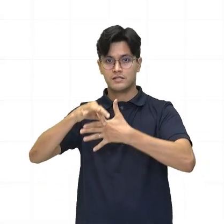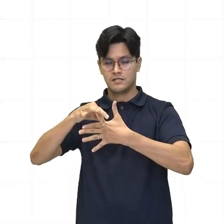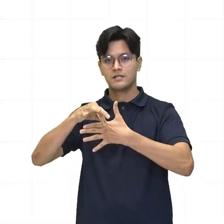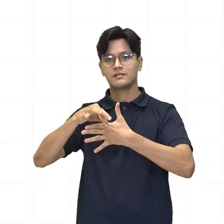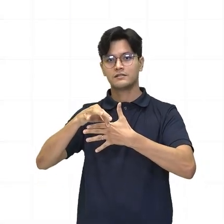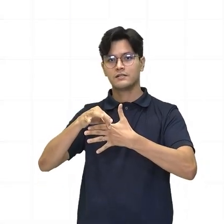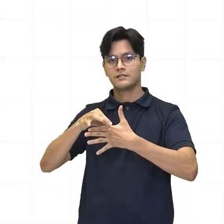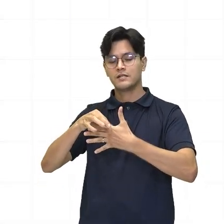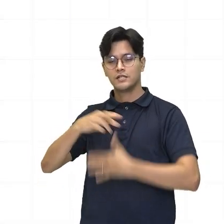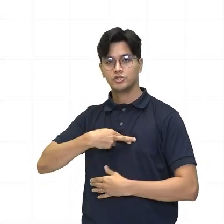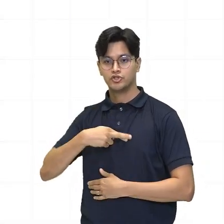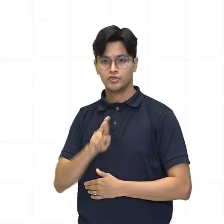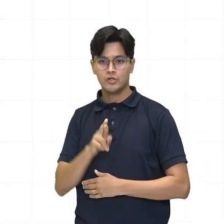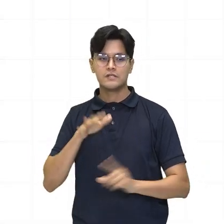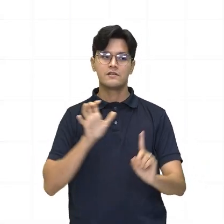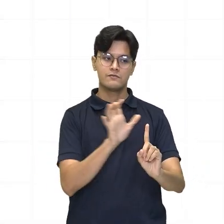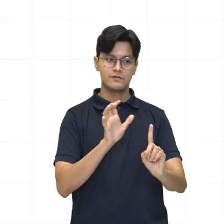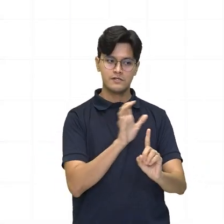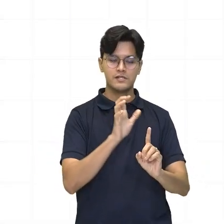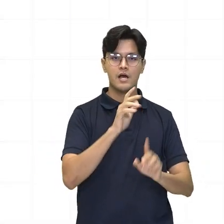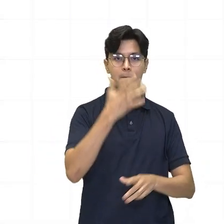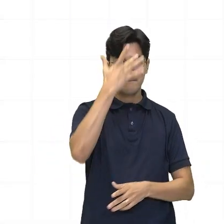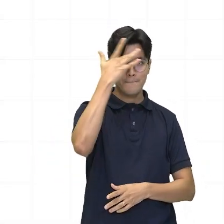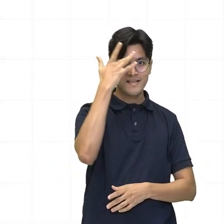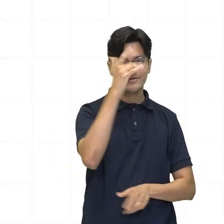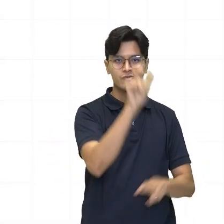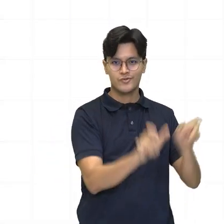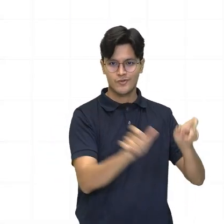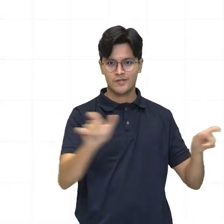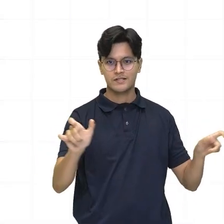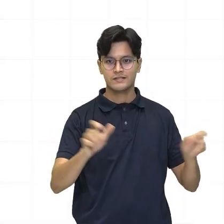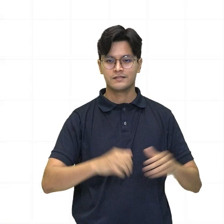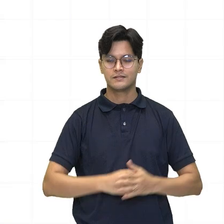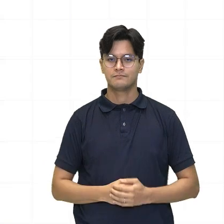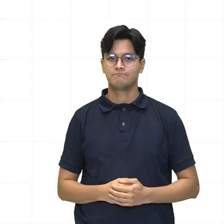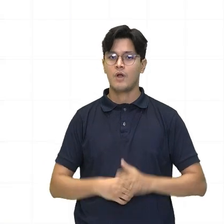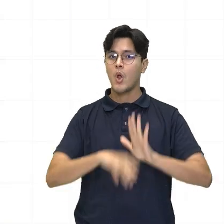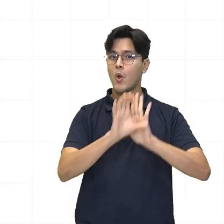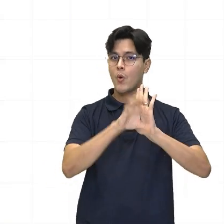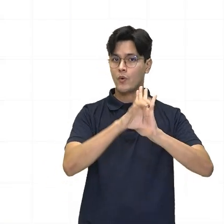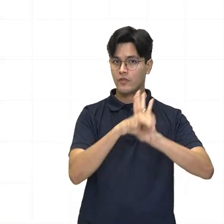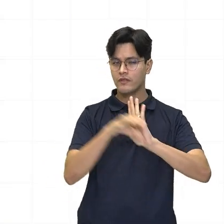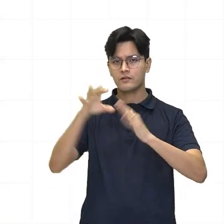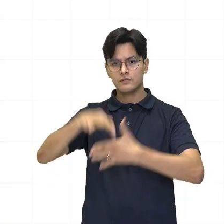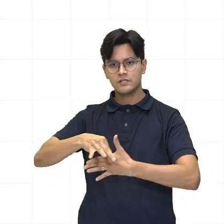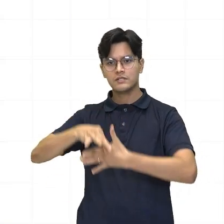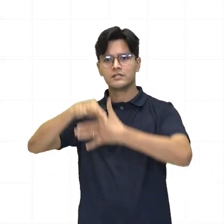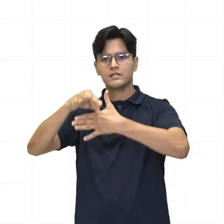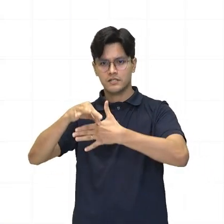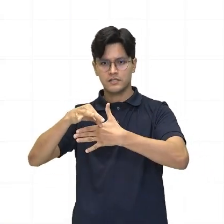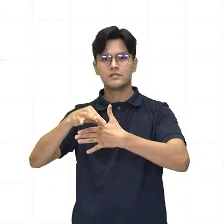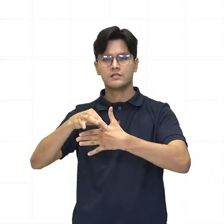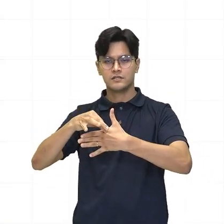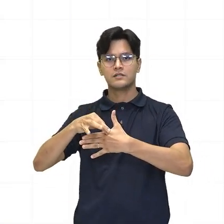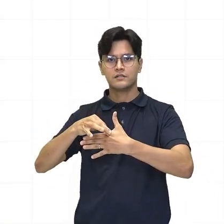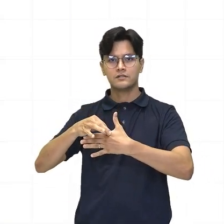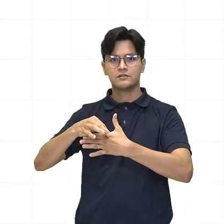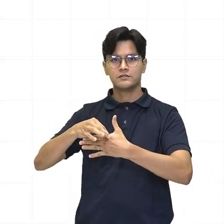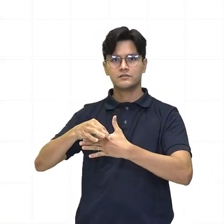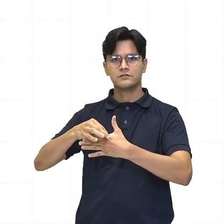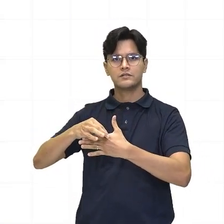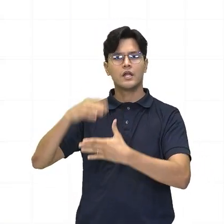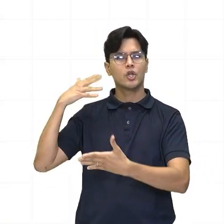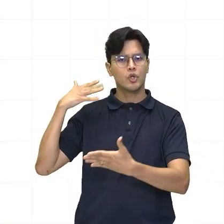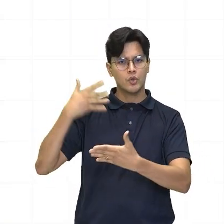pessoas. O conceito de liderança, principalmente nos últimos anos, vem sendo discutido e redefinido com